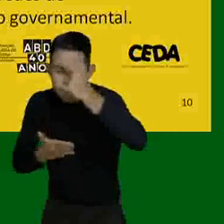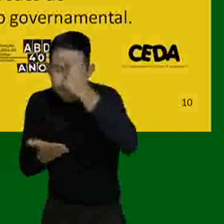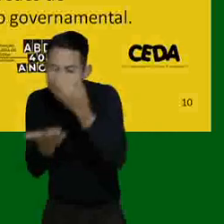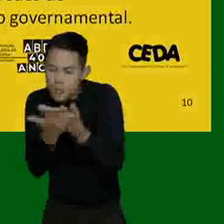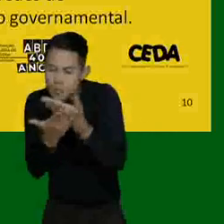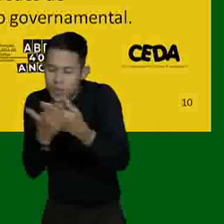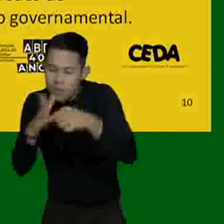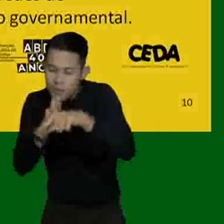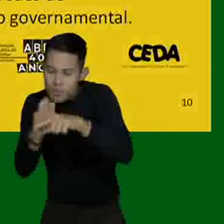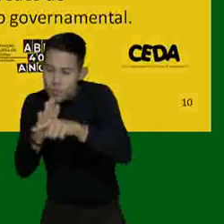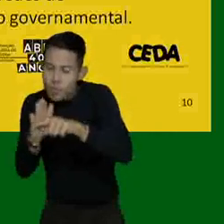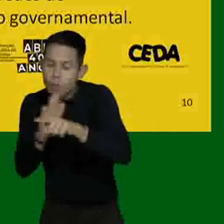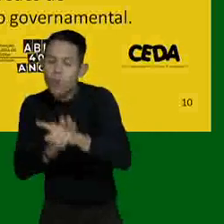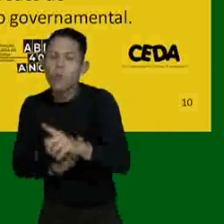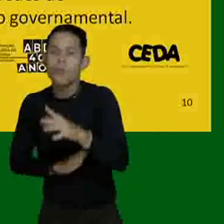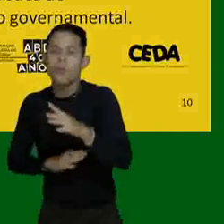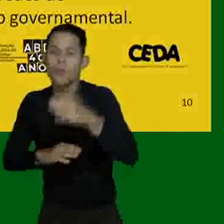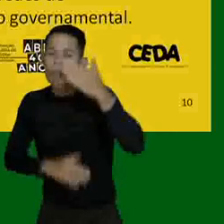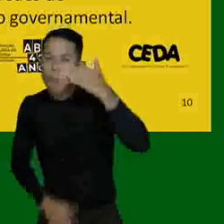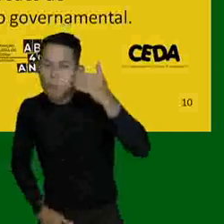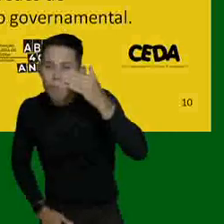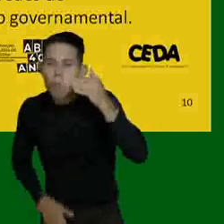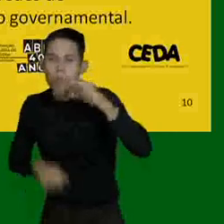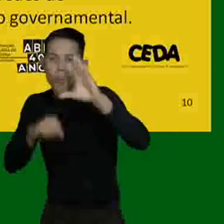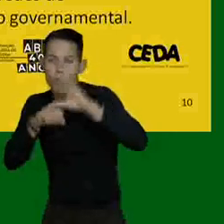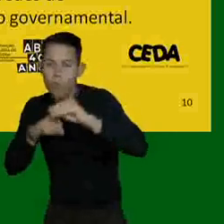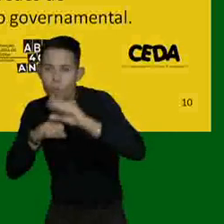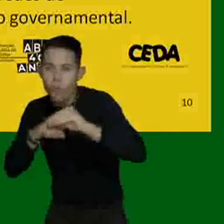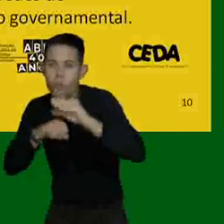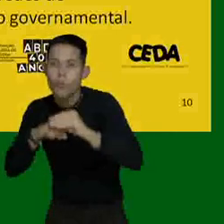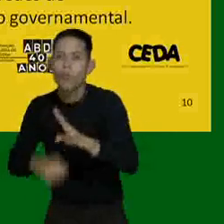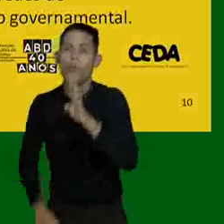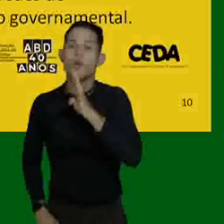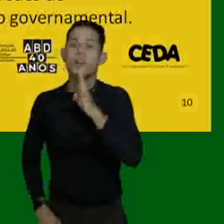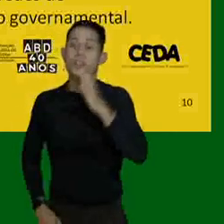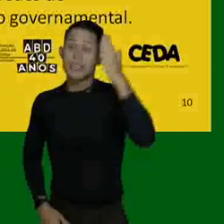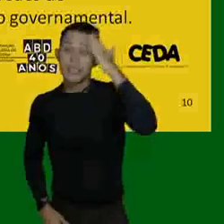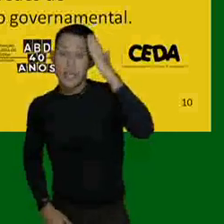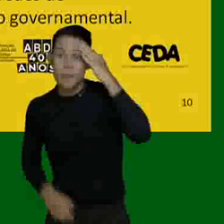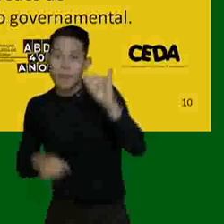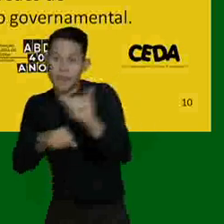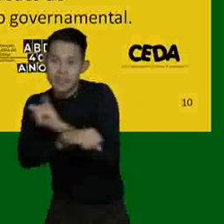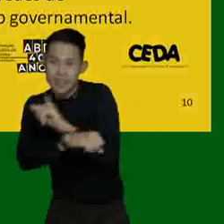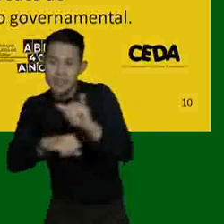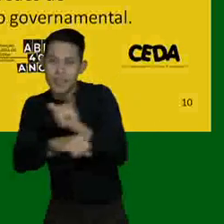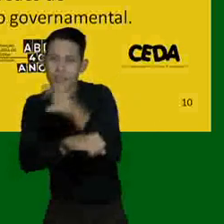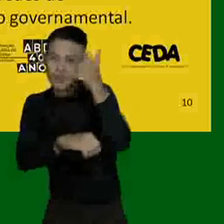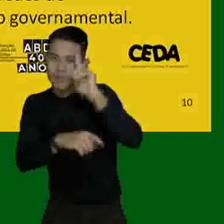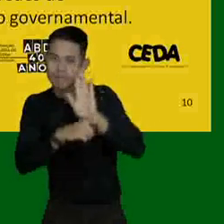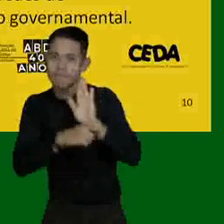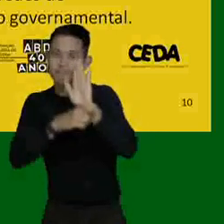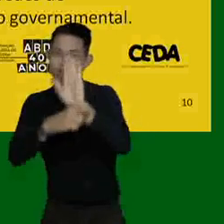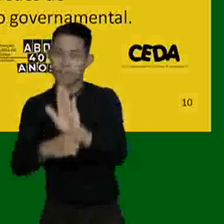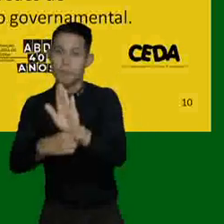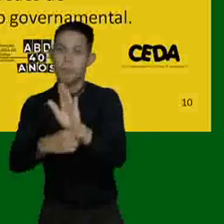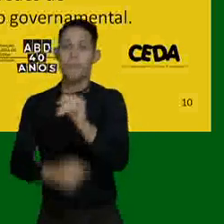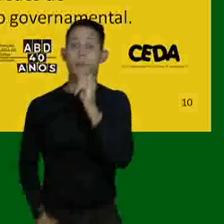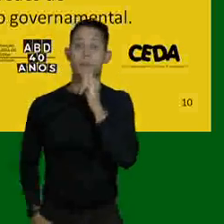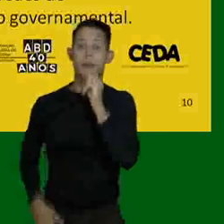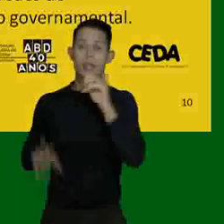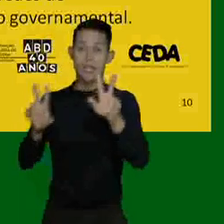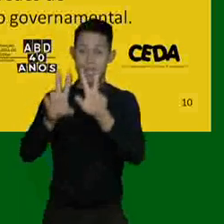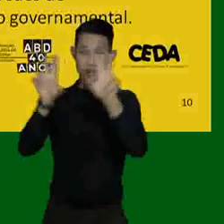alterações as estratégias que são utilizadas para com eles e quando a gente fala na questão de recurso é uma coisa